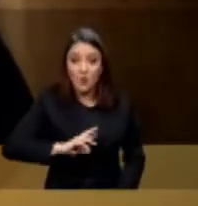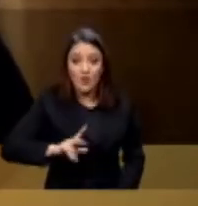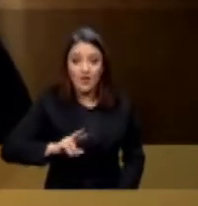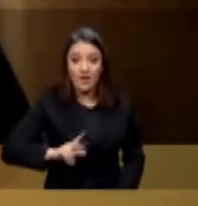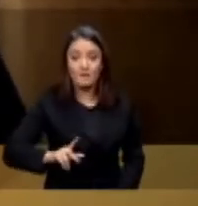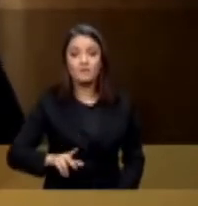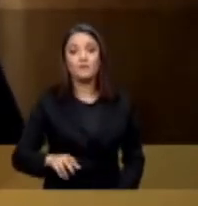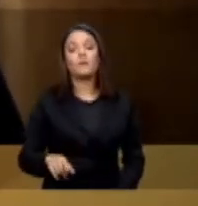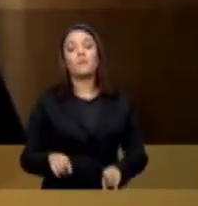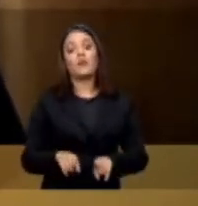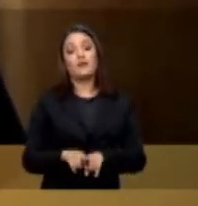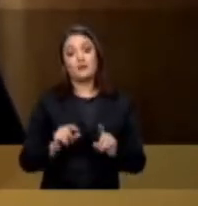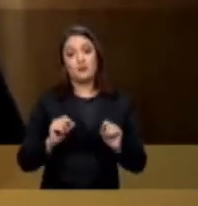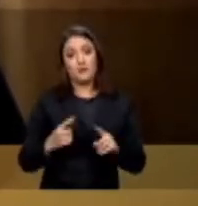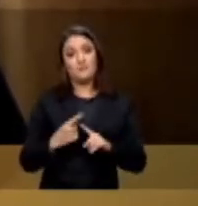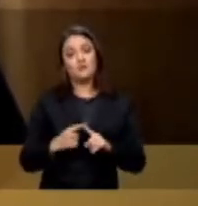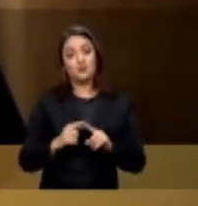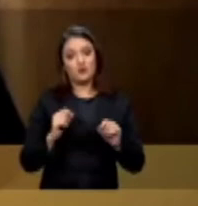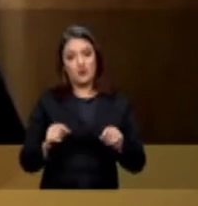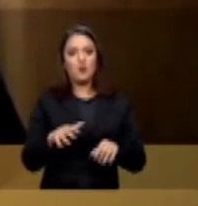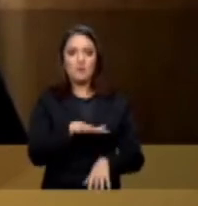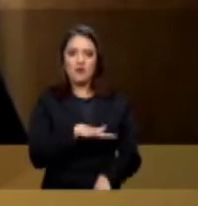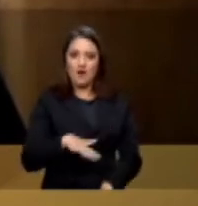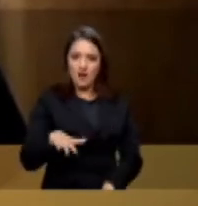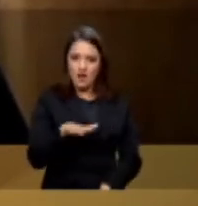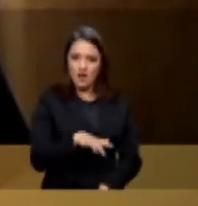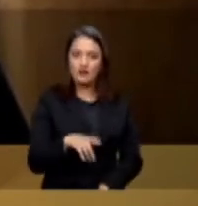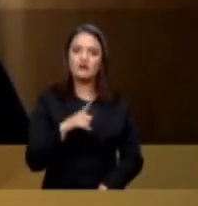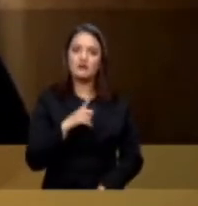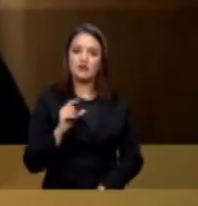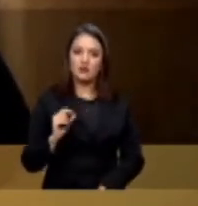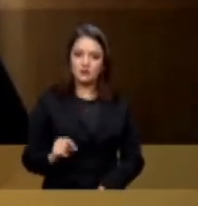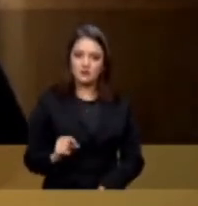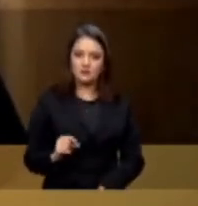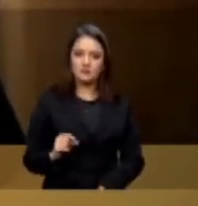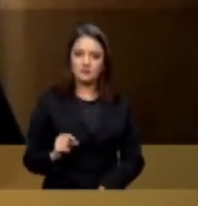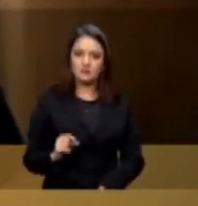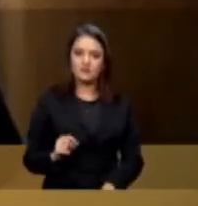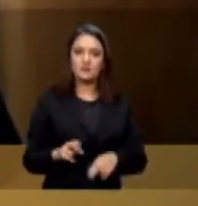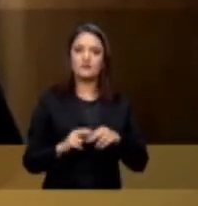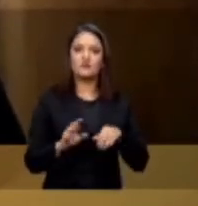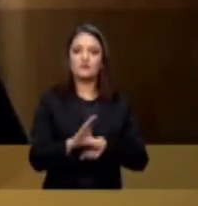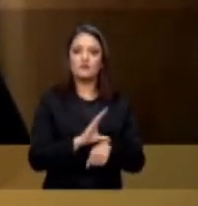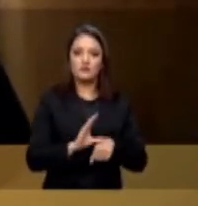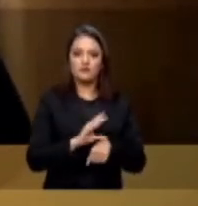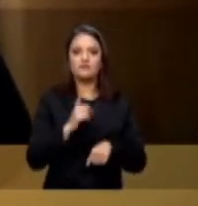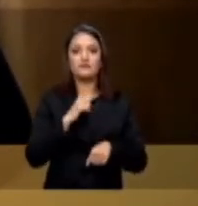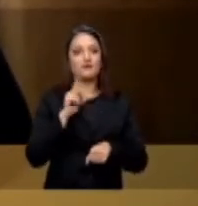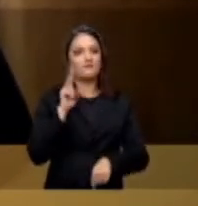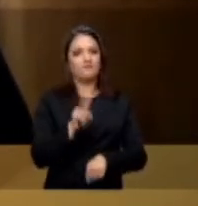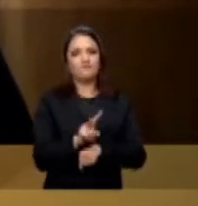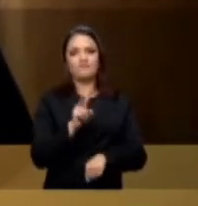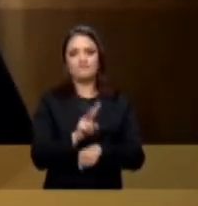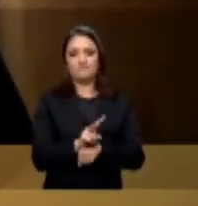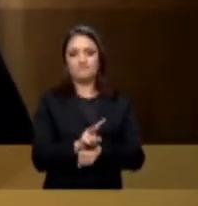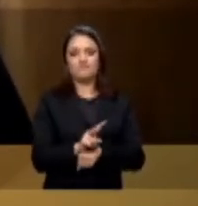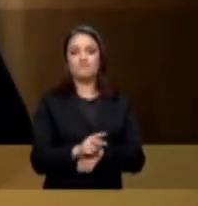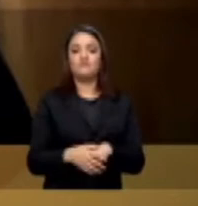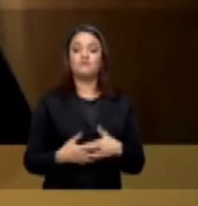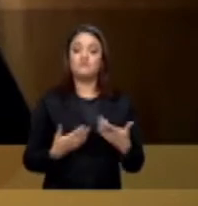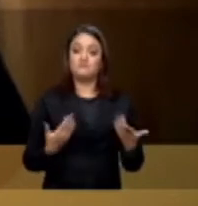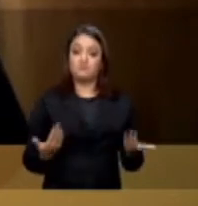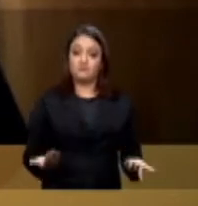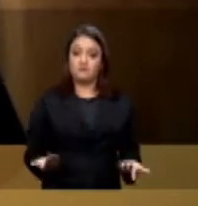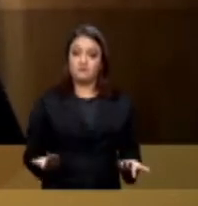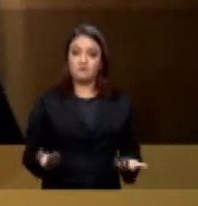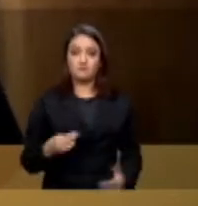porque esse é um setor econômico que goza, a partir do texto constitucional, de imunidade. Entende,